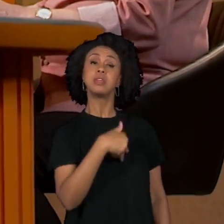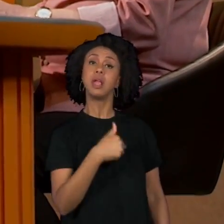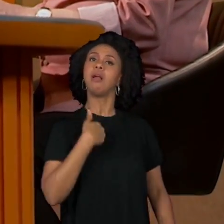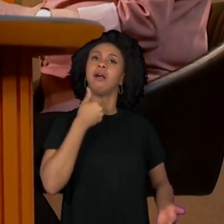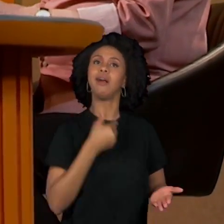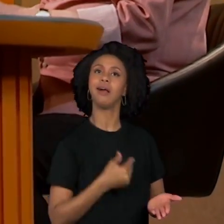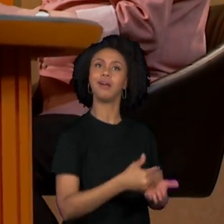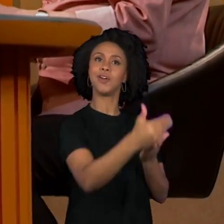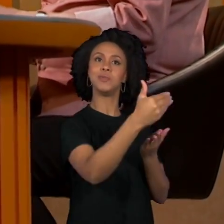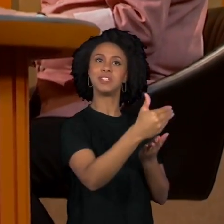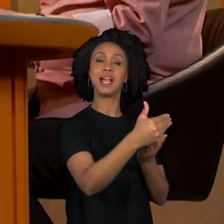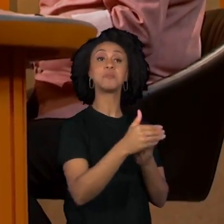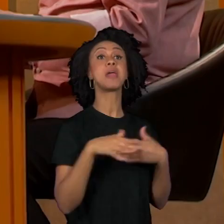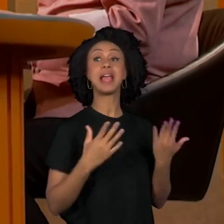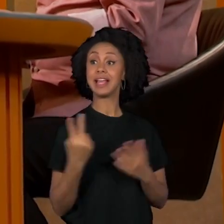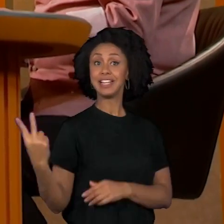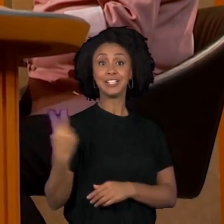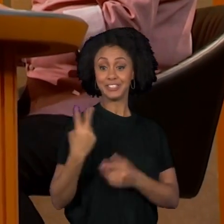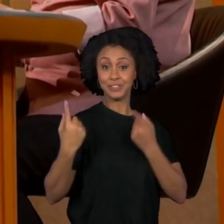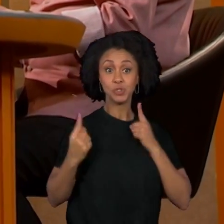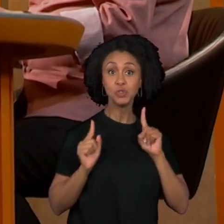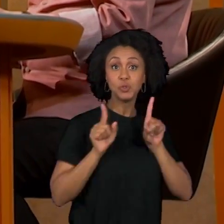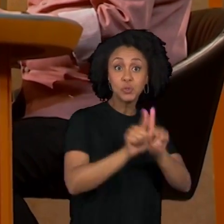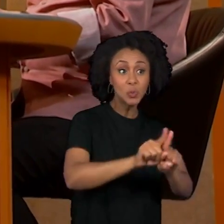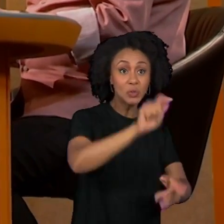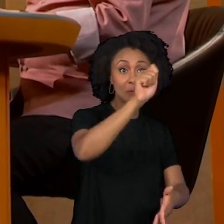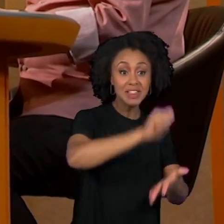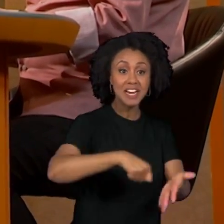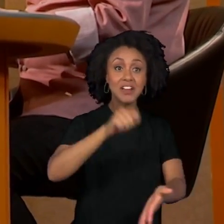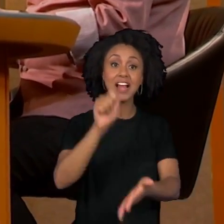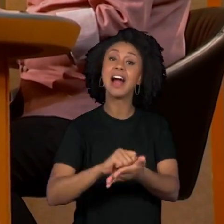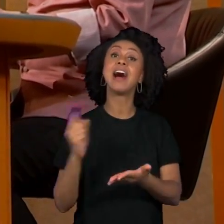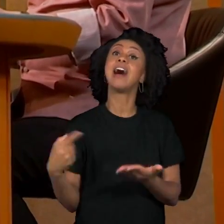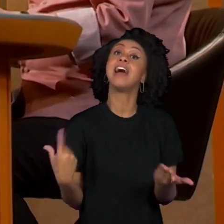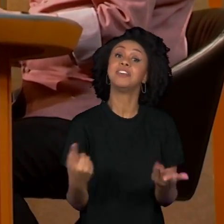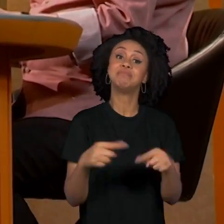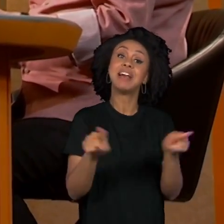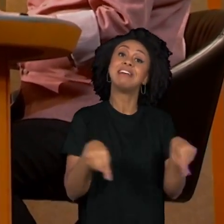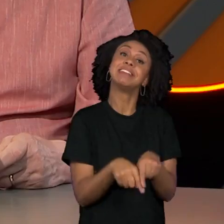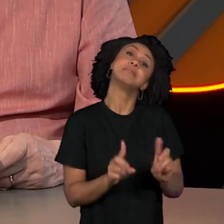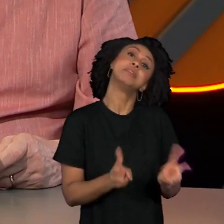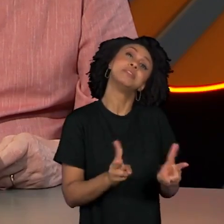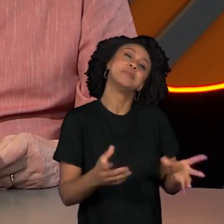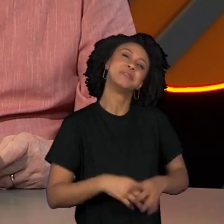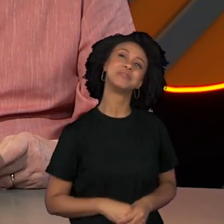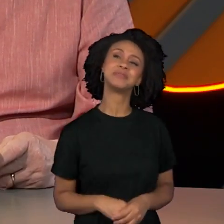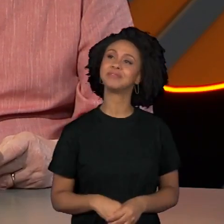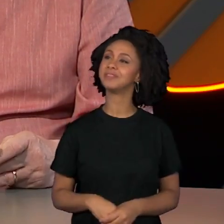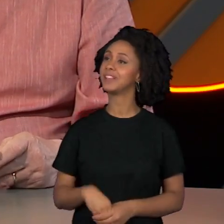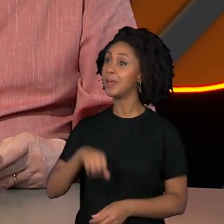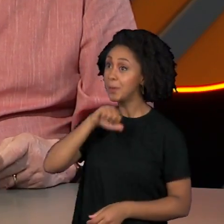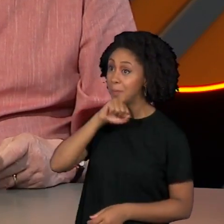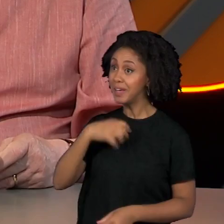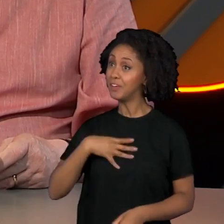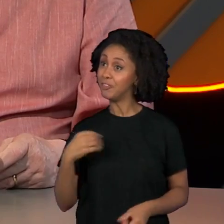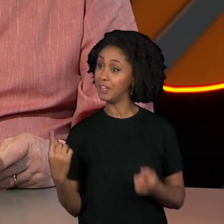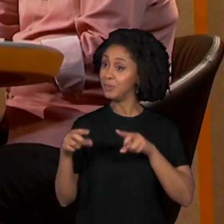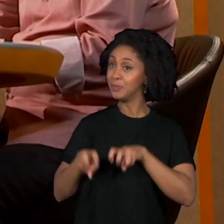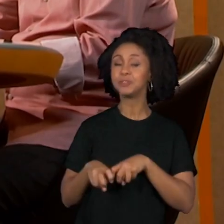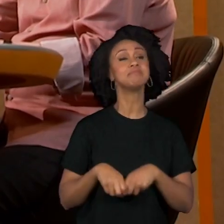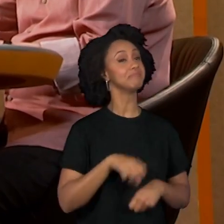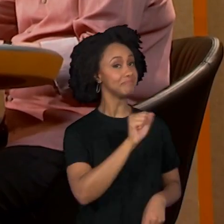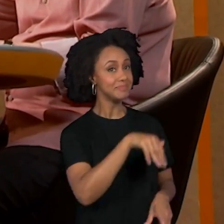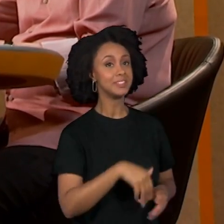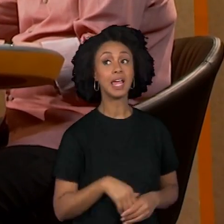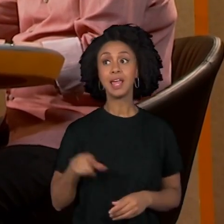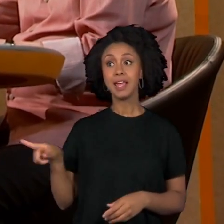começou. E como nós nos matriculamos juntos, ficamos na mesma sala. Mãe e filho? Mãe e filho. E ele diz que